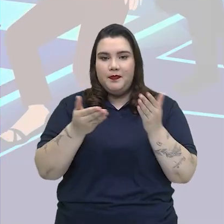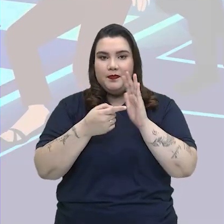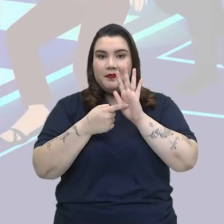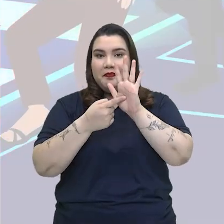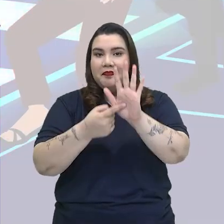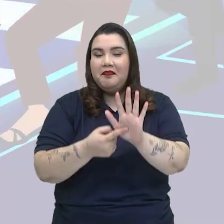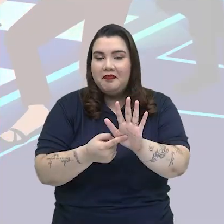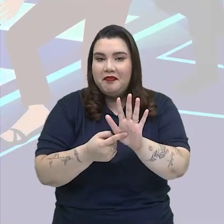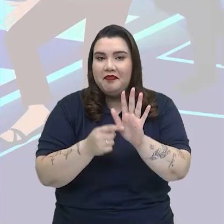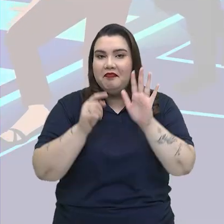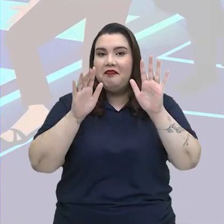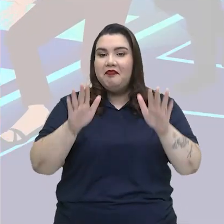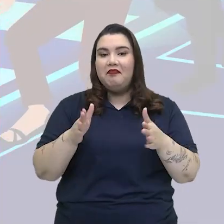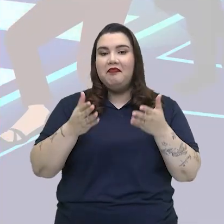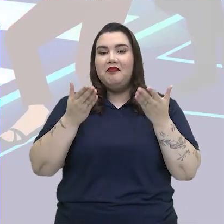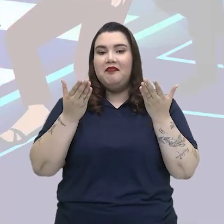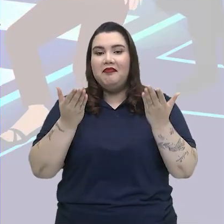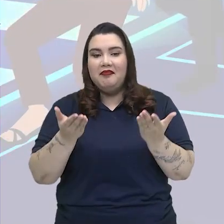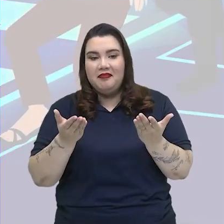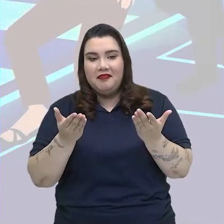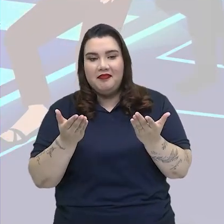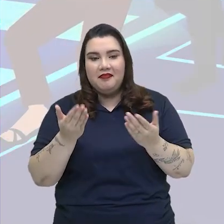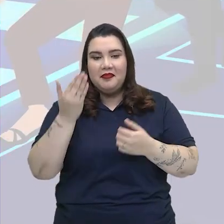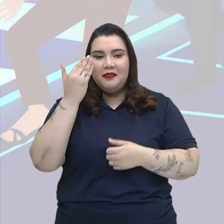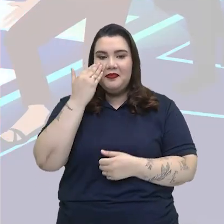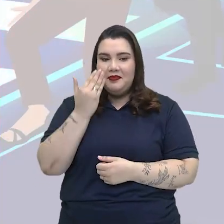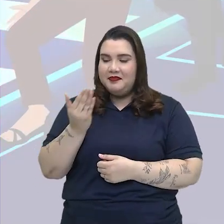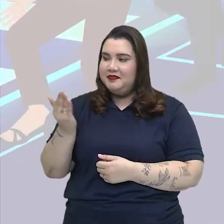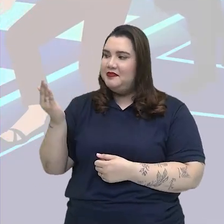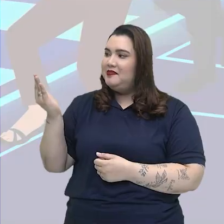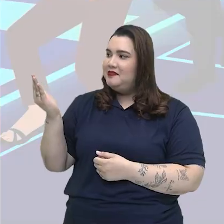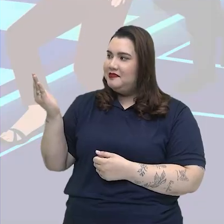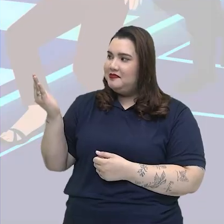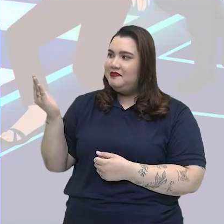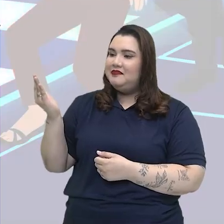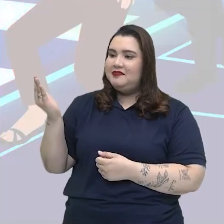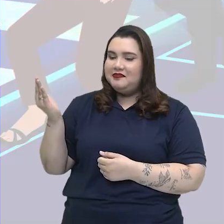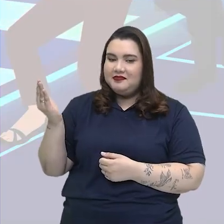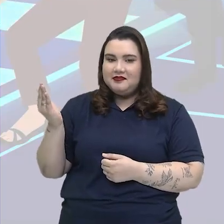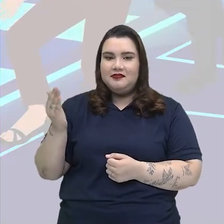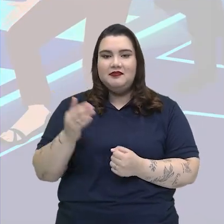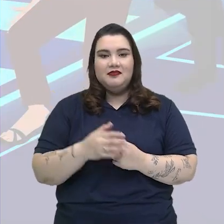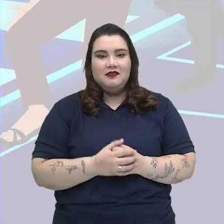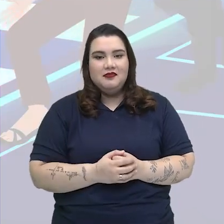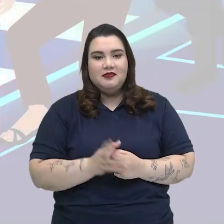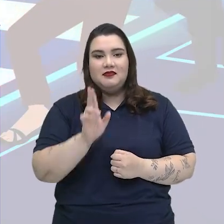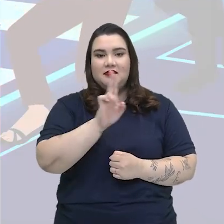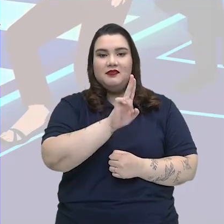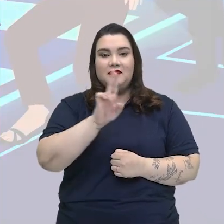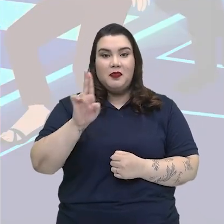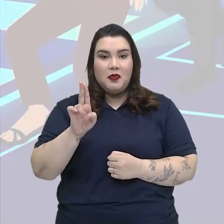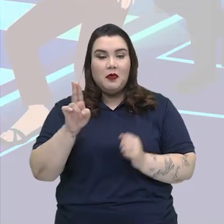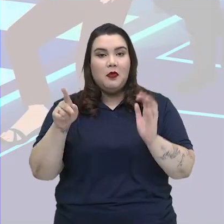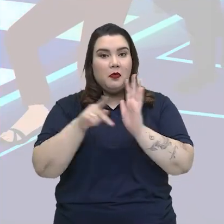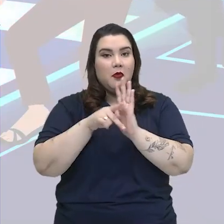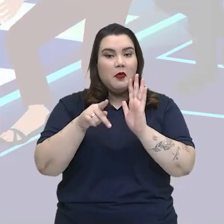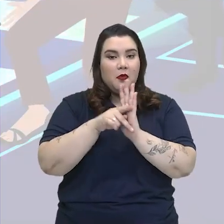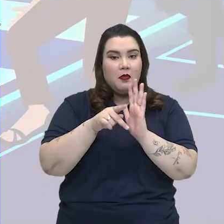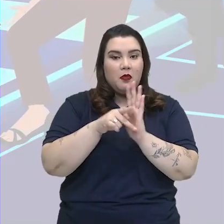dou-lhe uma, dou-lhe duas, dou-lhe três. Isso mesmo, é a do